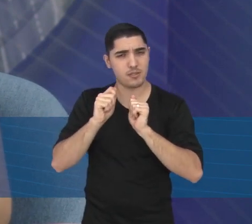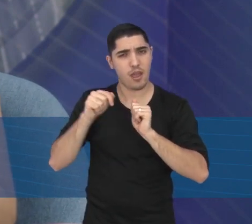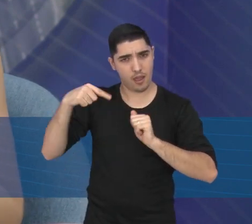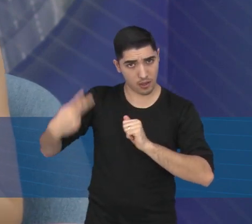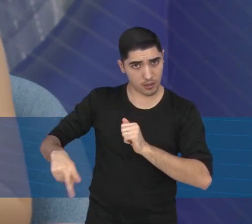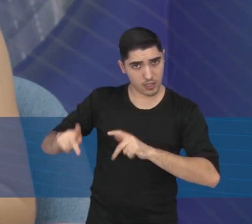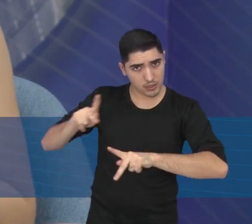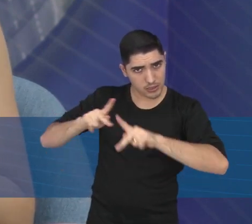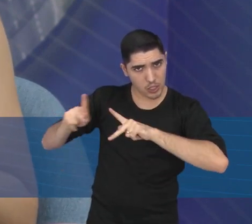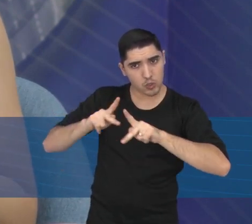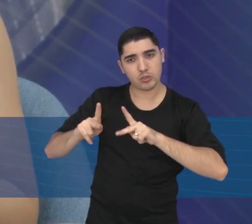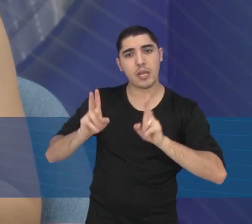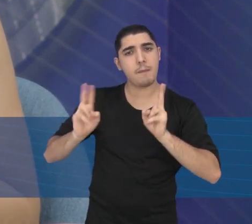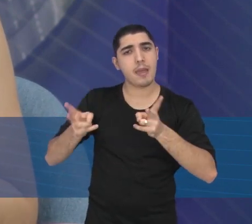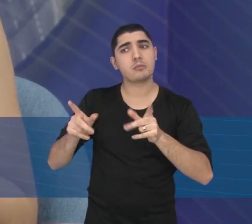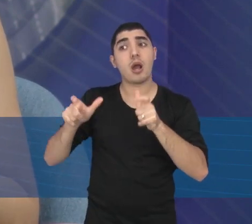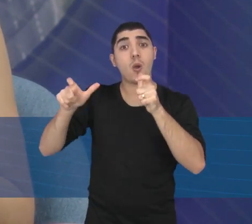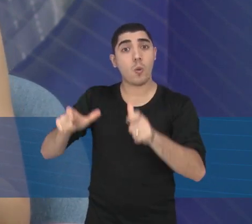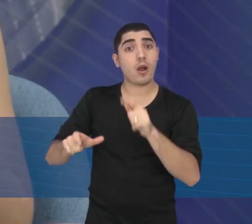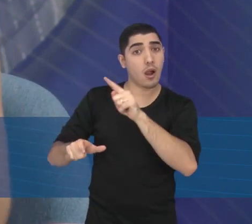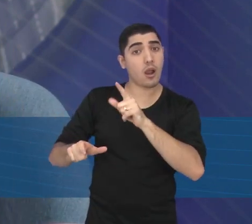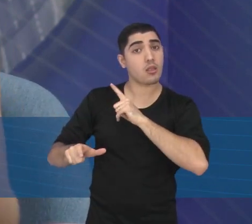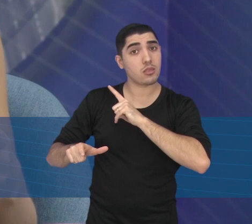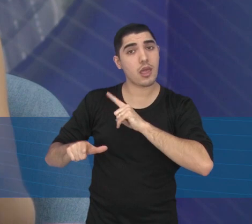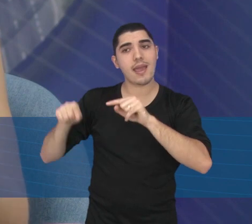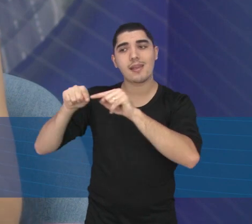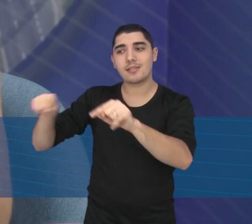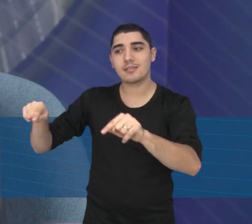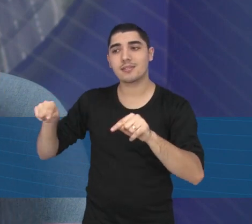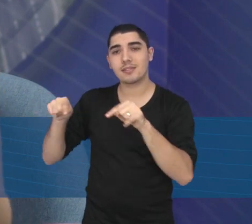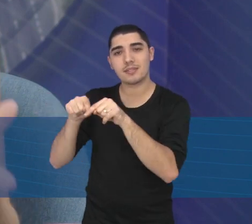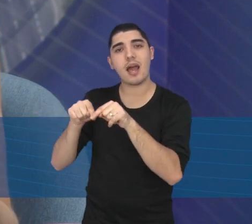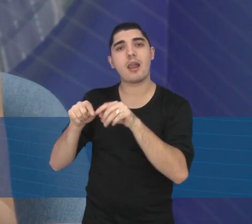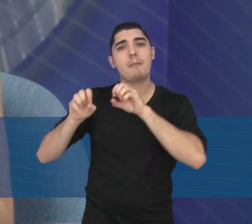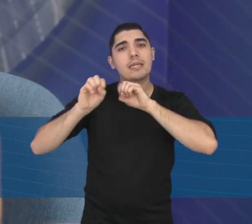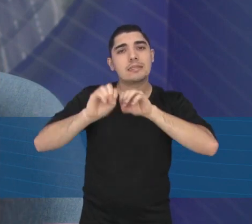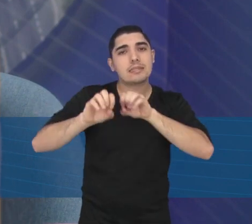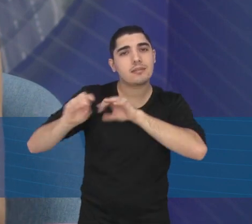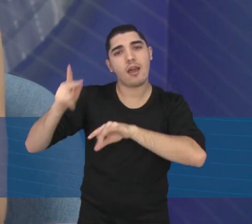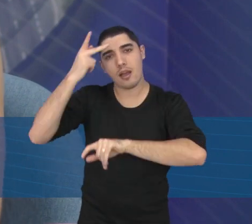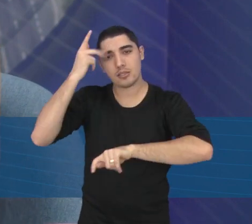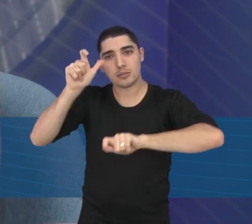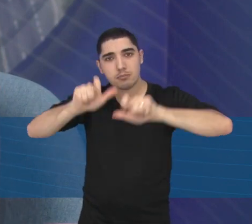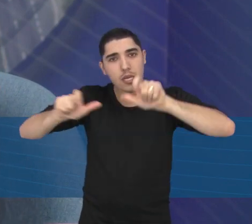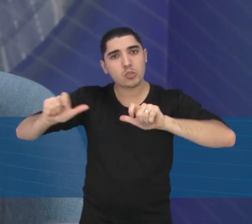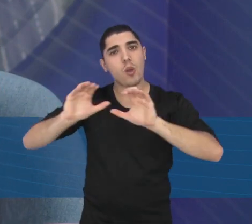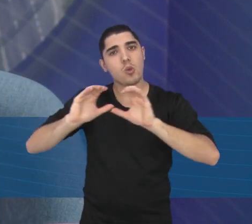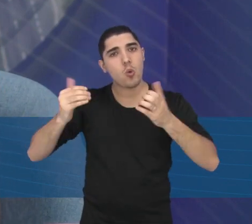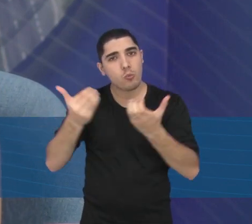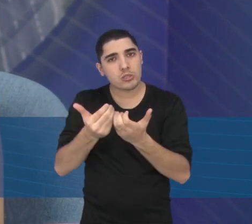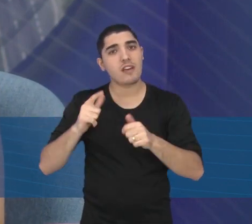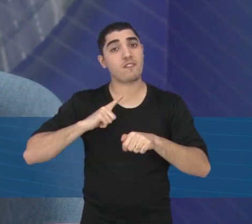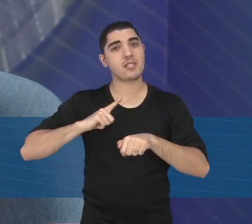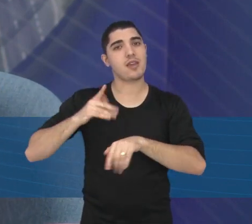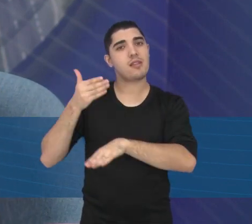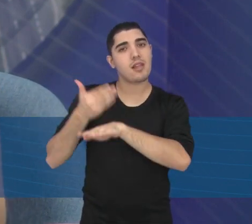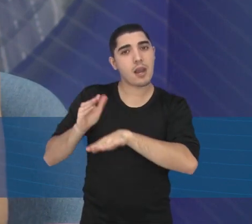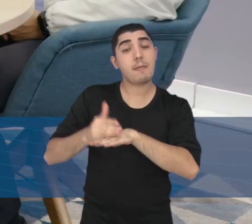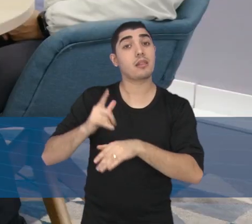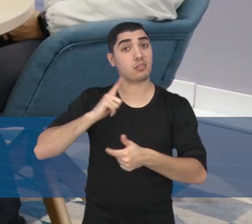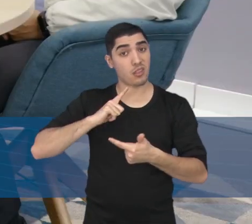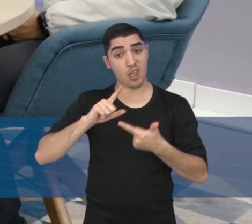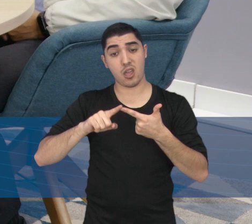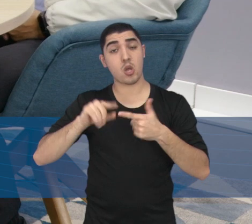até reforçaram que lá tem algumas salas e a ideia é justamente dar treinamento, consultoria para a comunidade, cursos